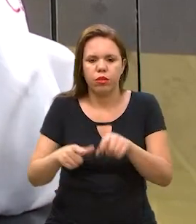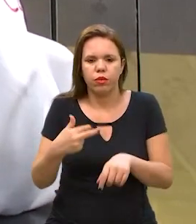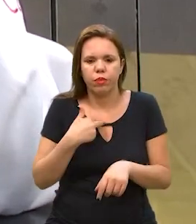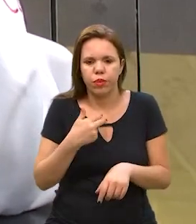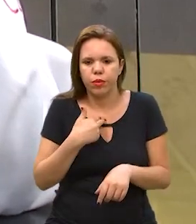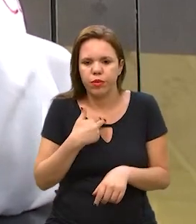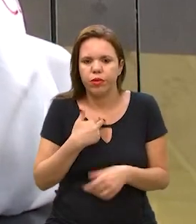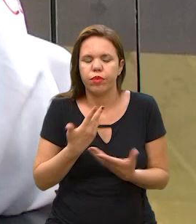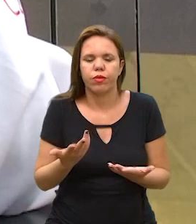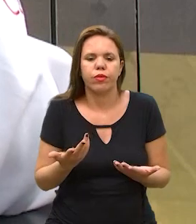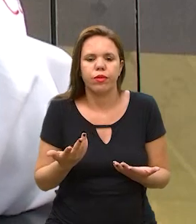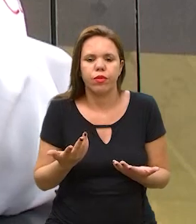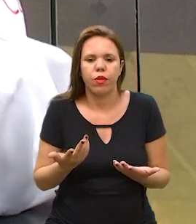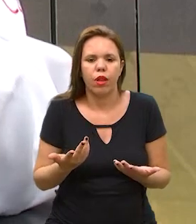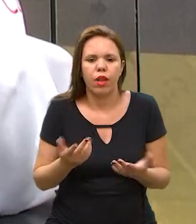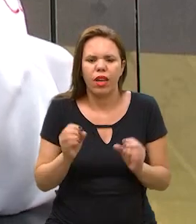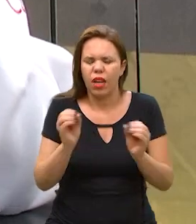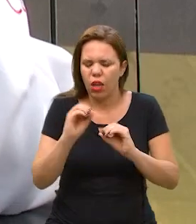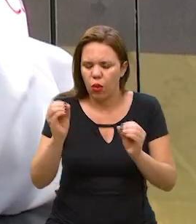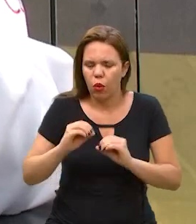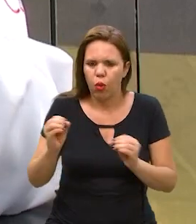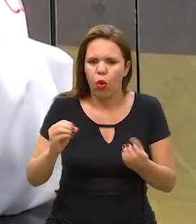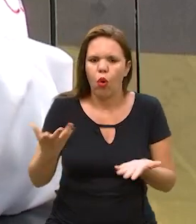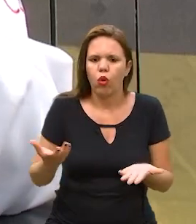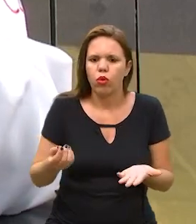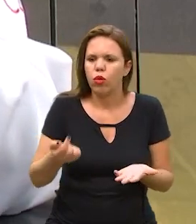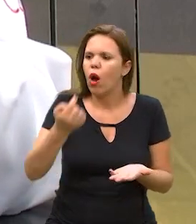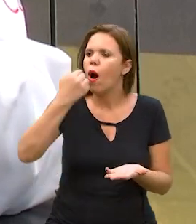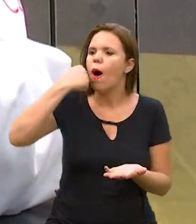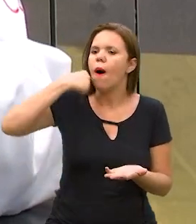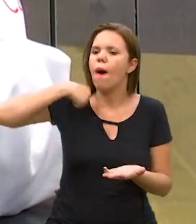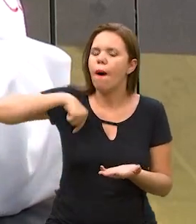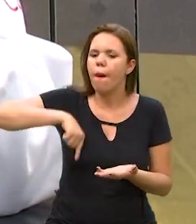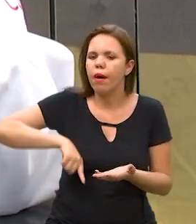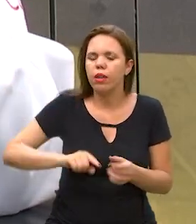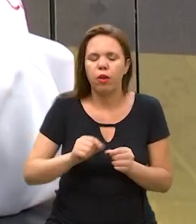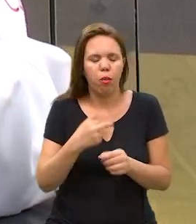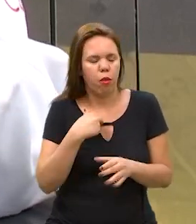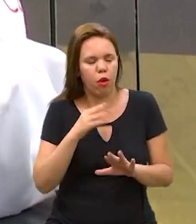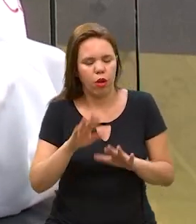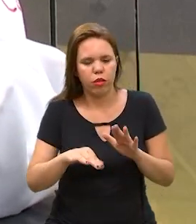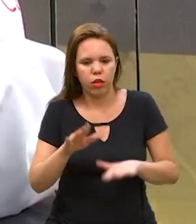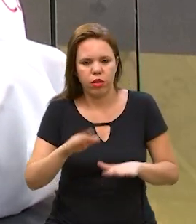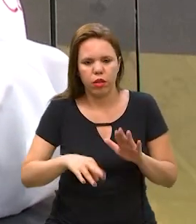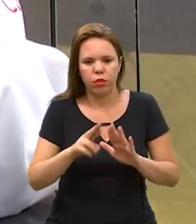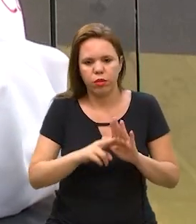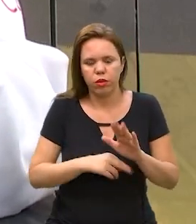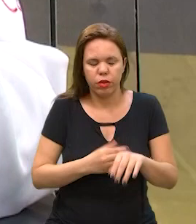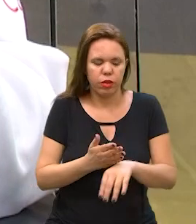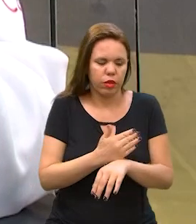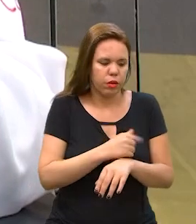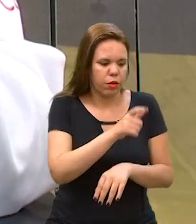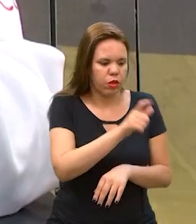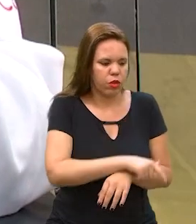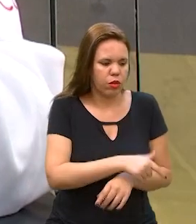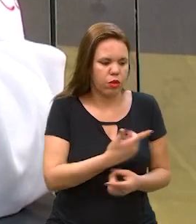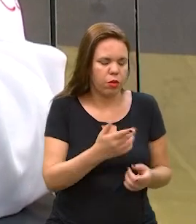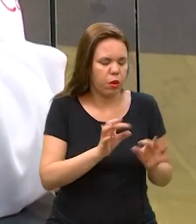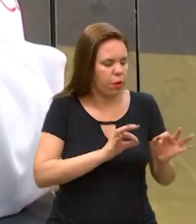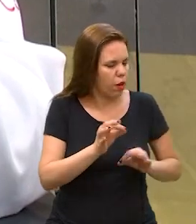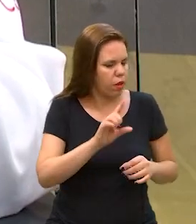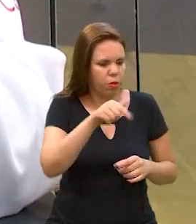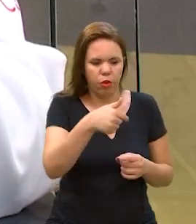usado contraste. Então, assim, essa fase pré-analítica, se o paciente não está bem preparado, nada vai dar